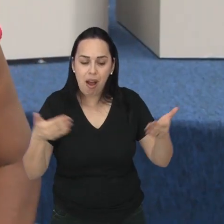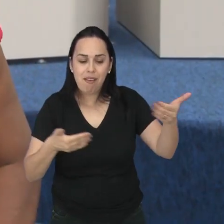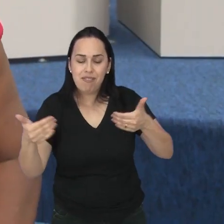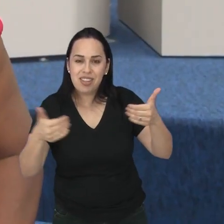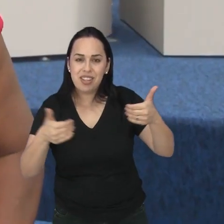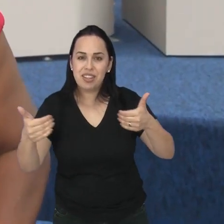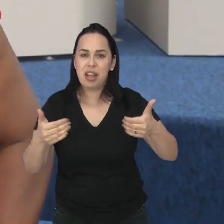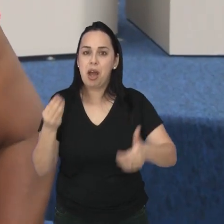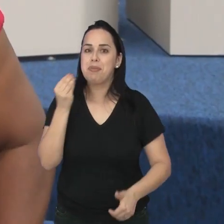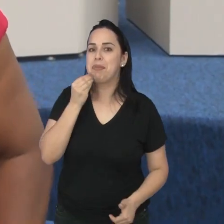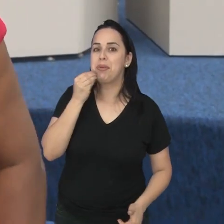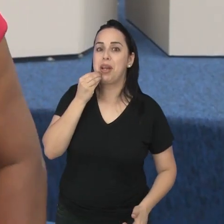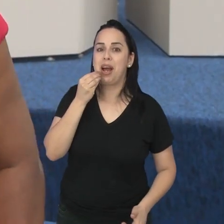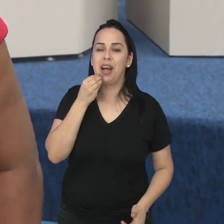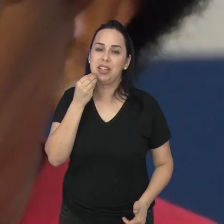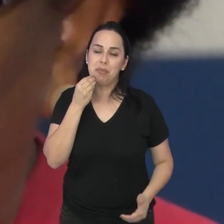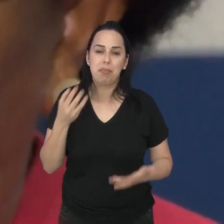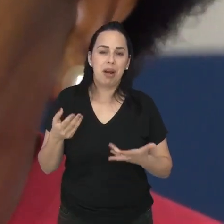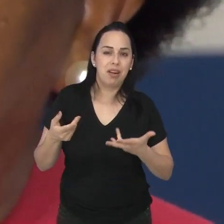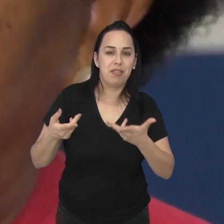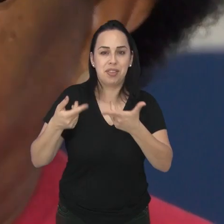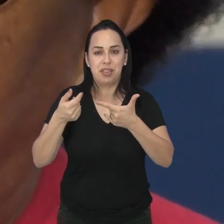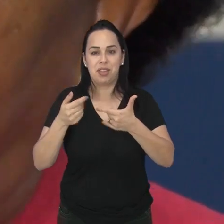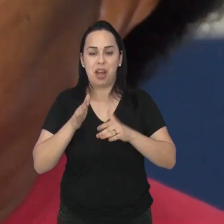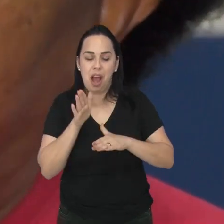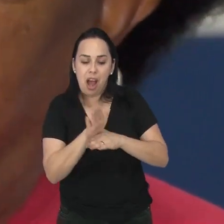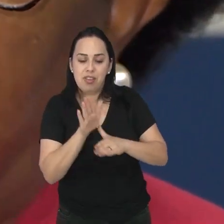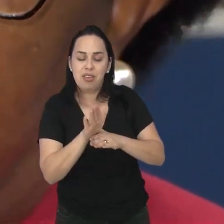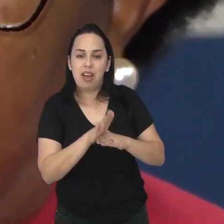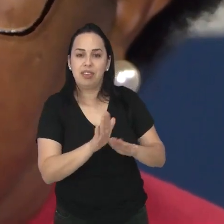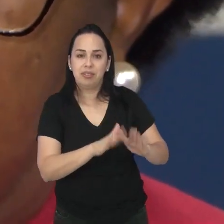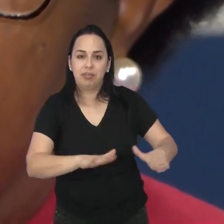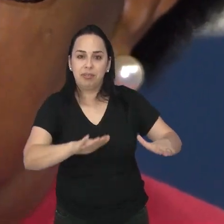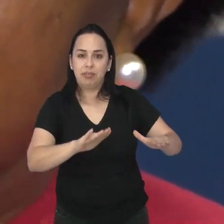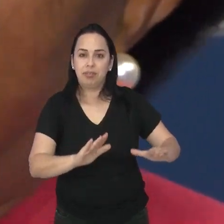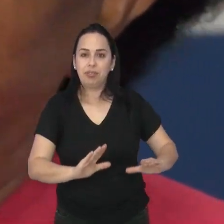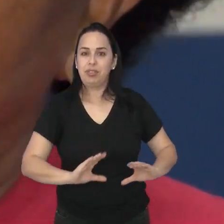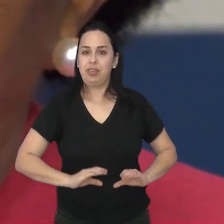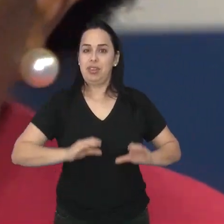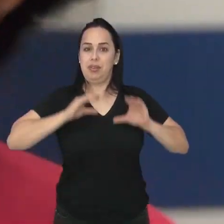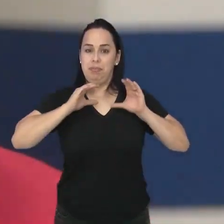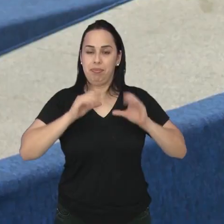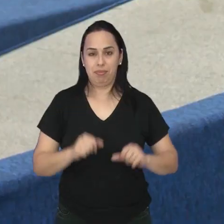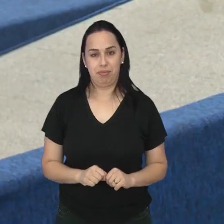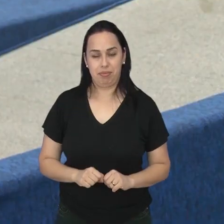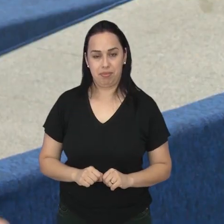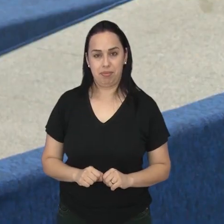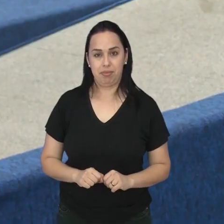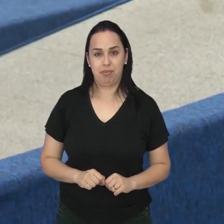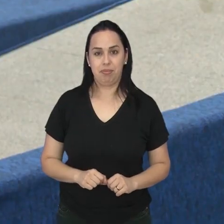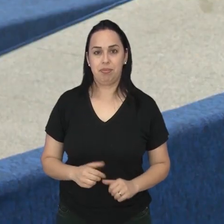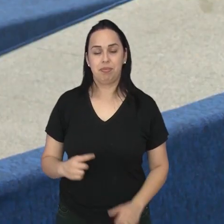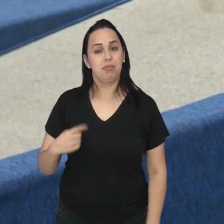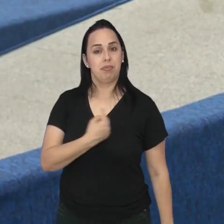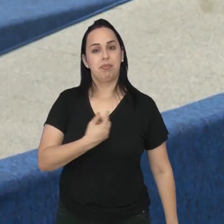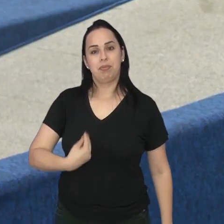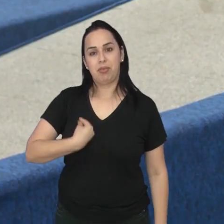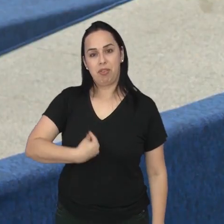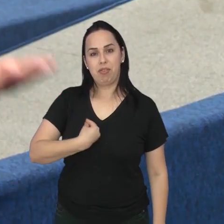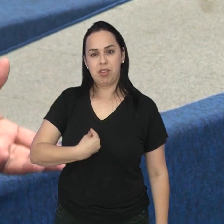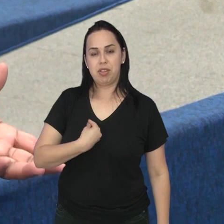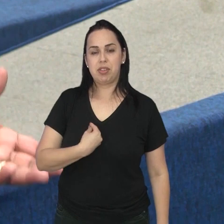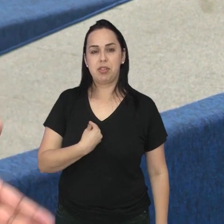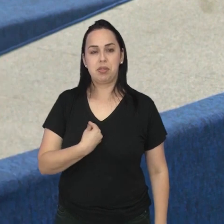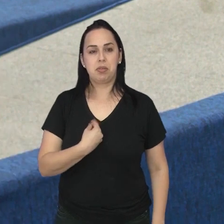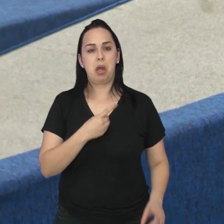Eunice, essa é uma oportunidade única que vai ajudar na formação das crianças como cidadãos. Na vida da gente, se